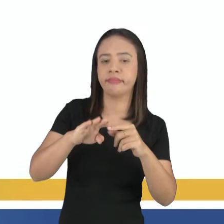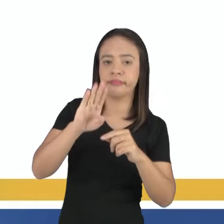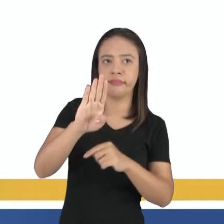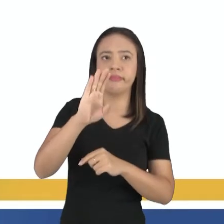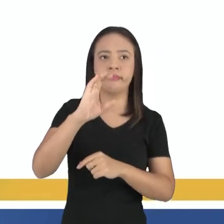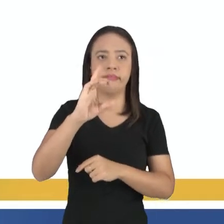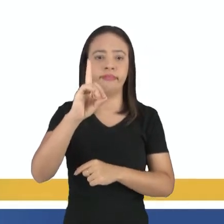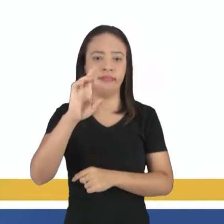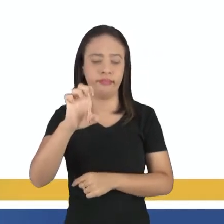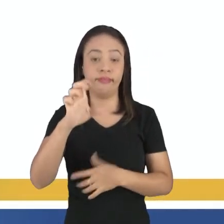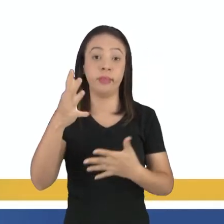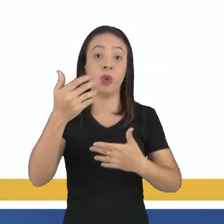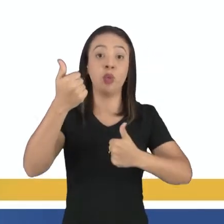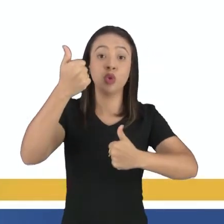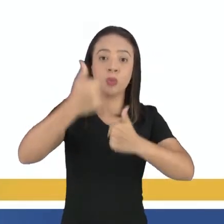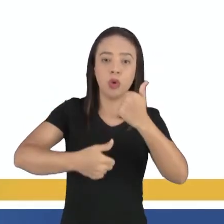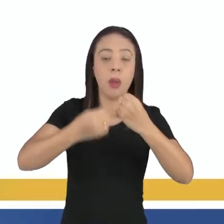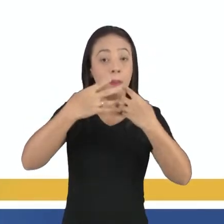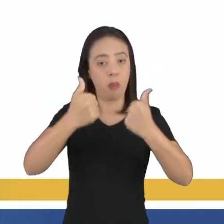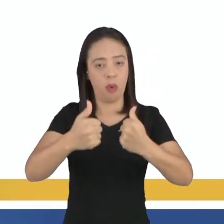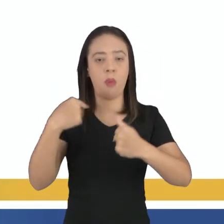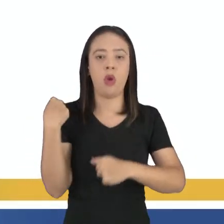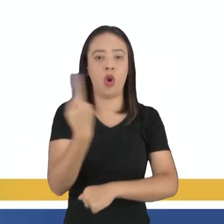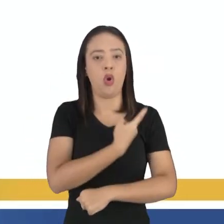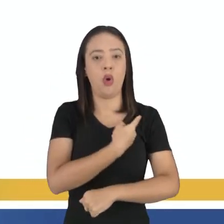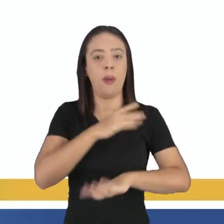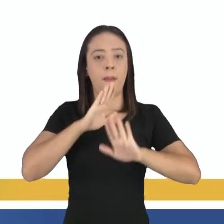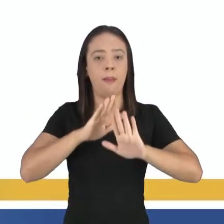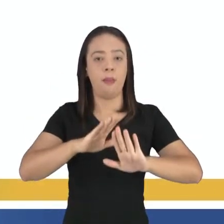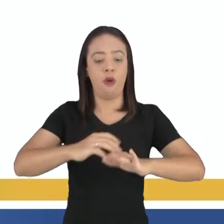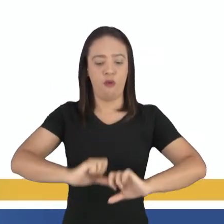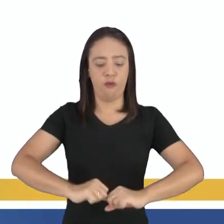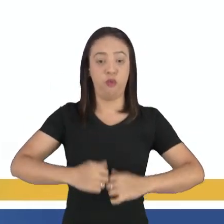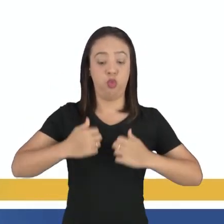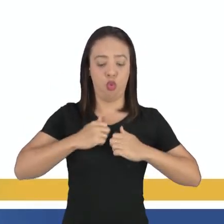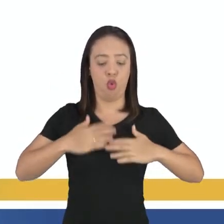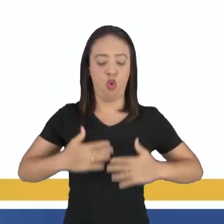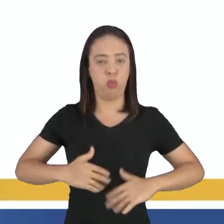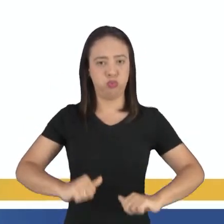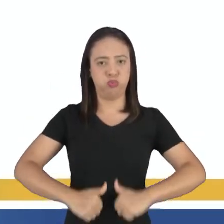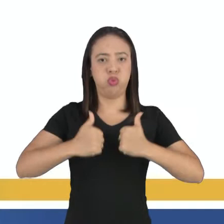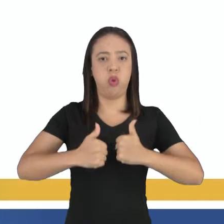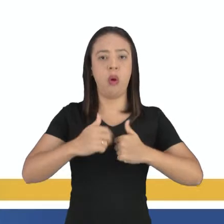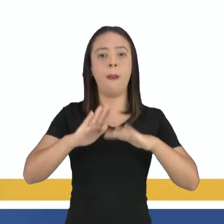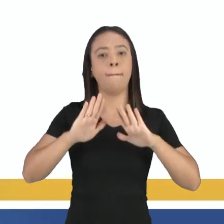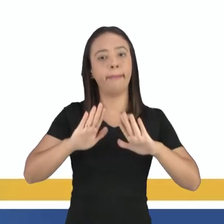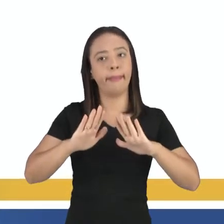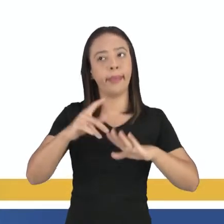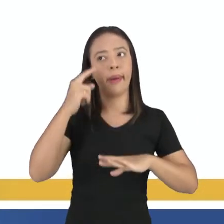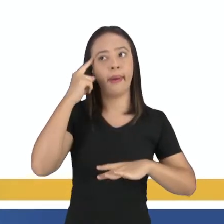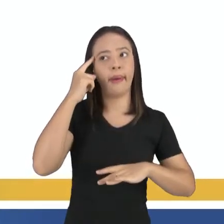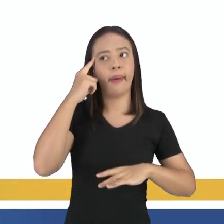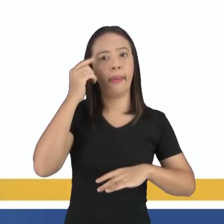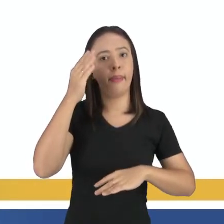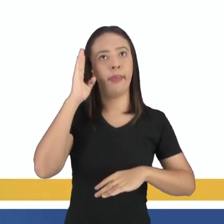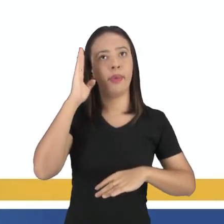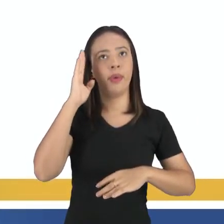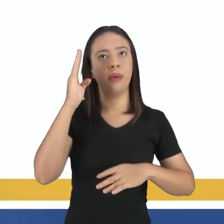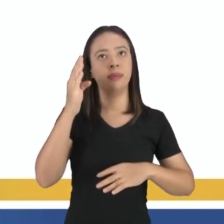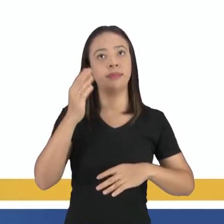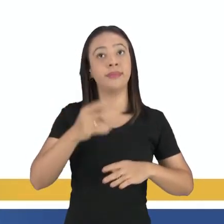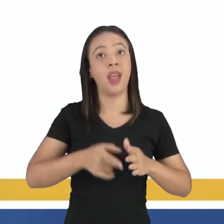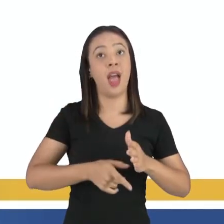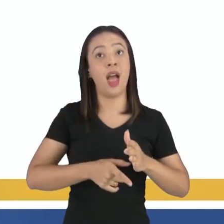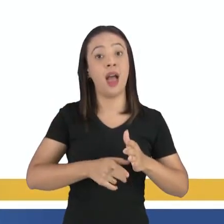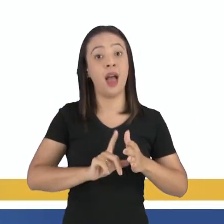bom para a gente, fortalece o corpo e emburrece a mente. Antes que o primeiro corredor indignado atire um